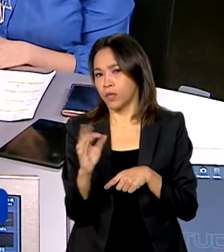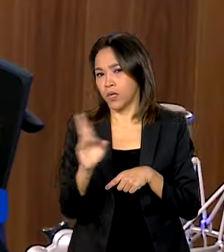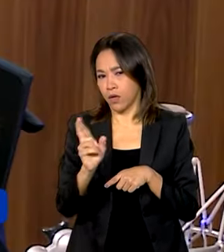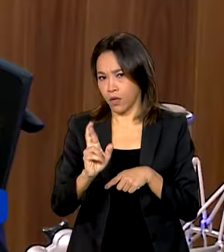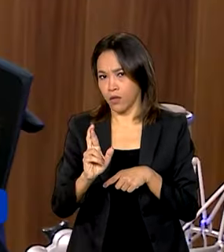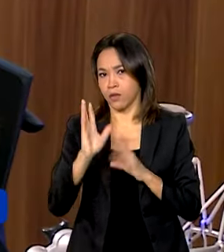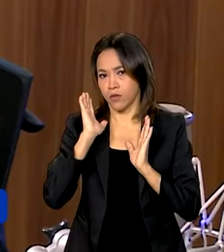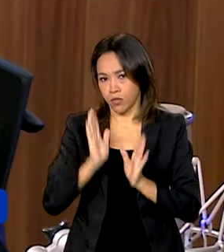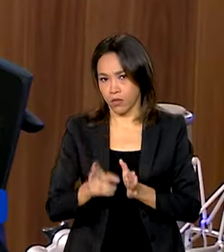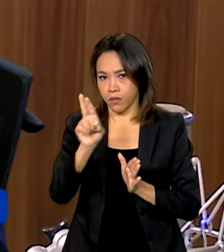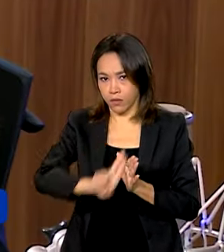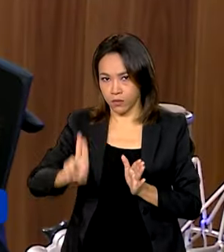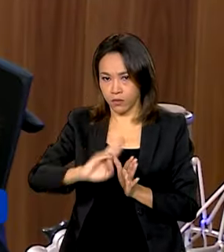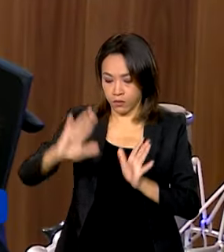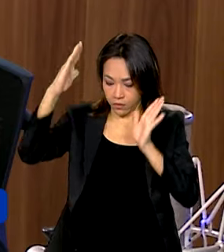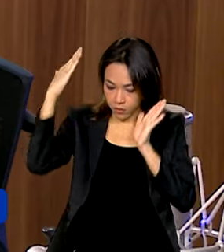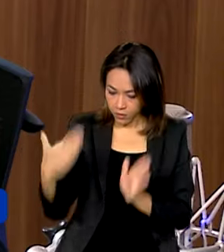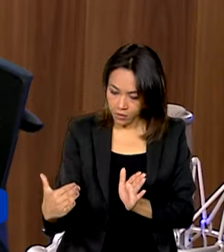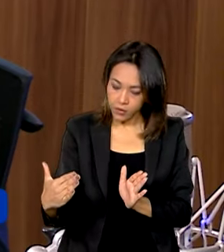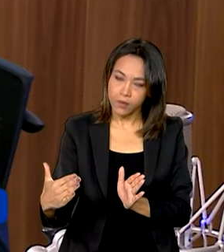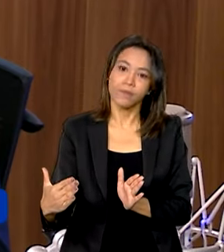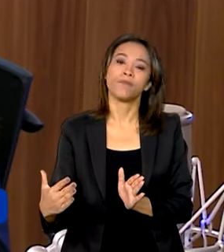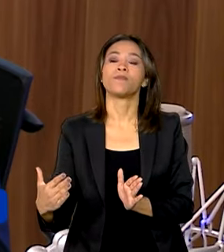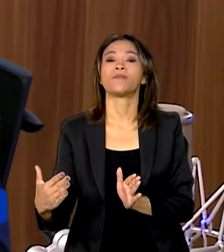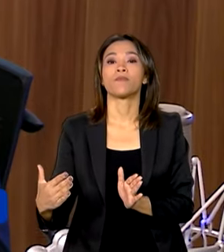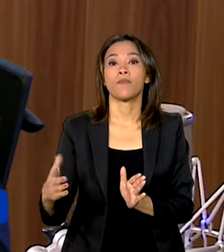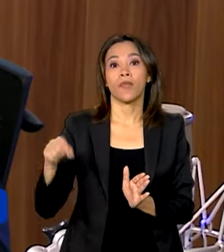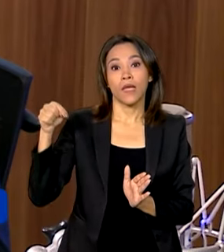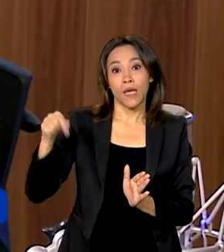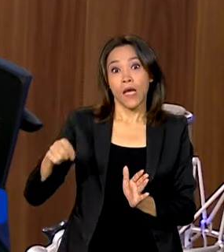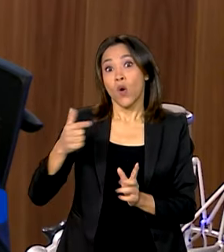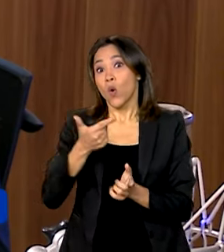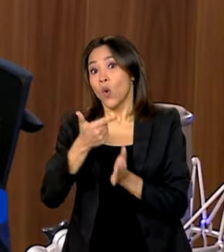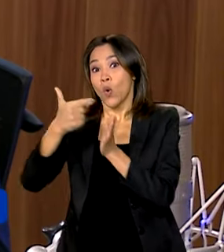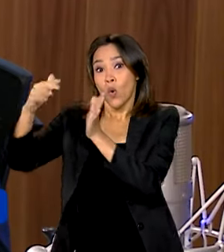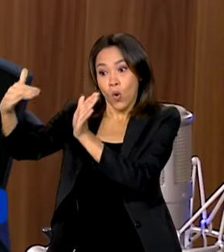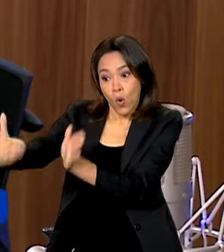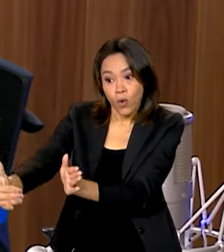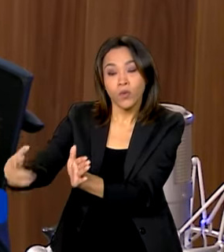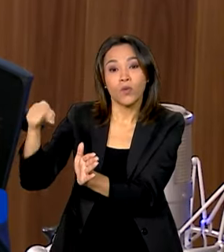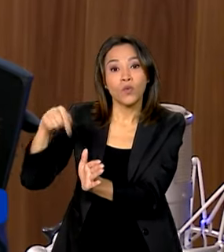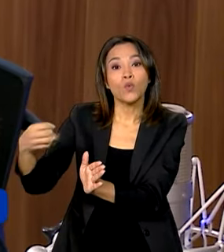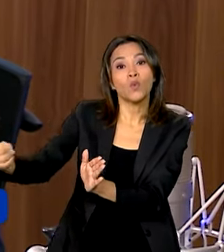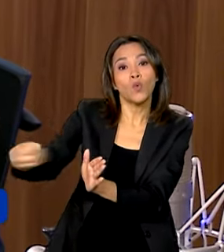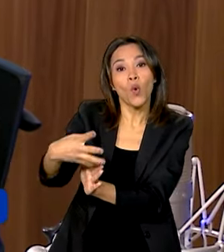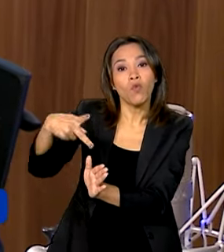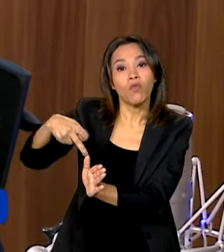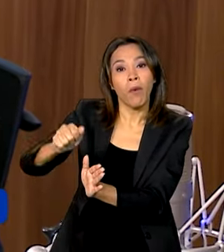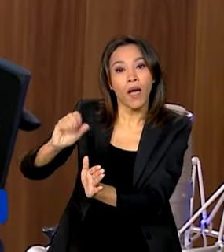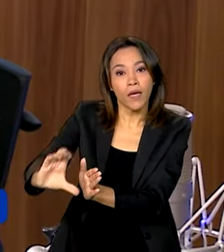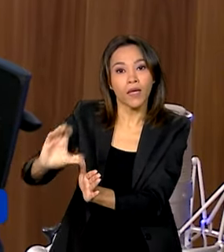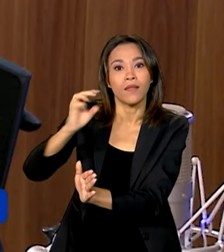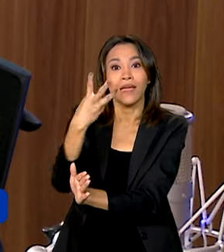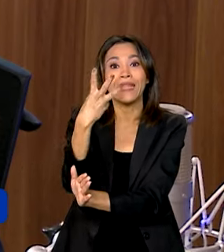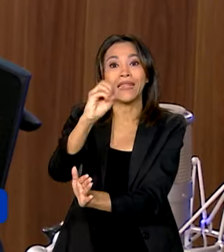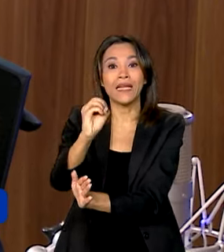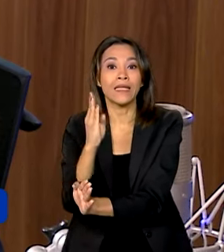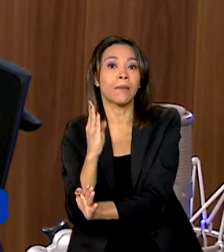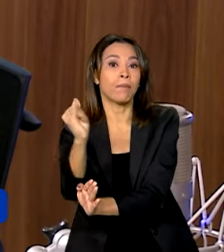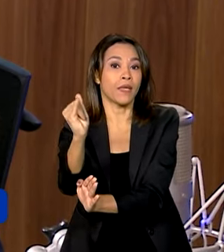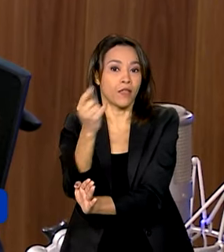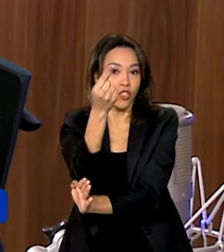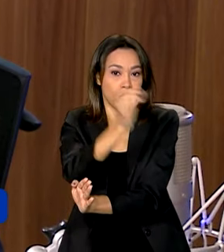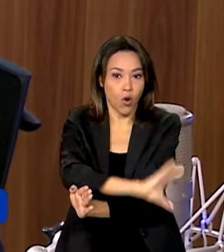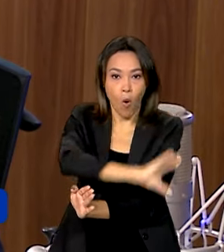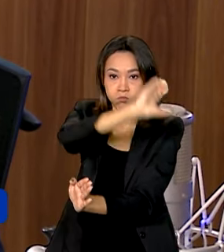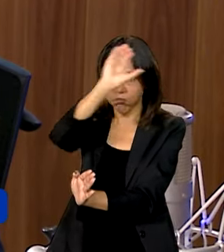12 b o eixo Água para Todos no Novo Pack tem R 30 bilhões deais para